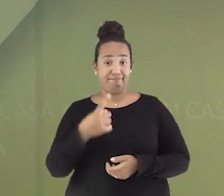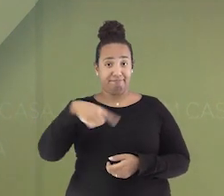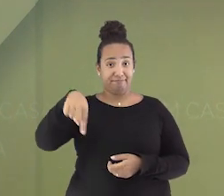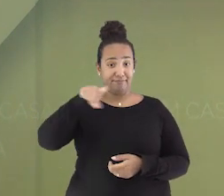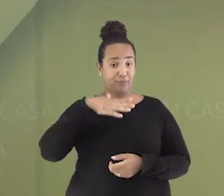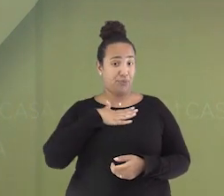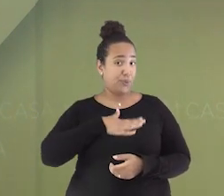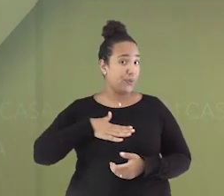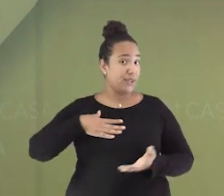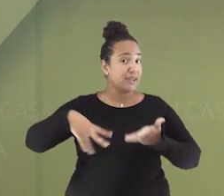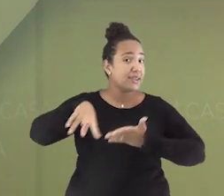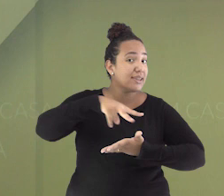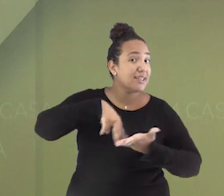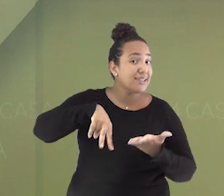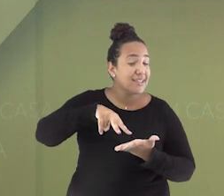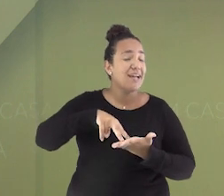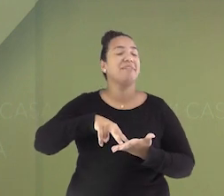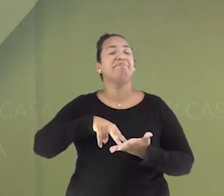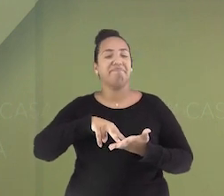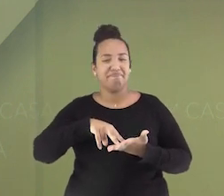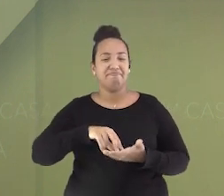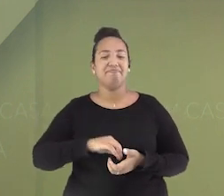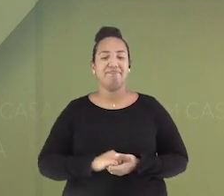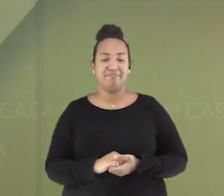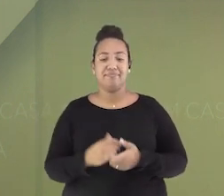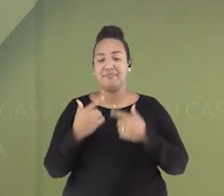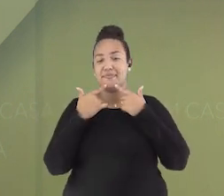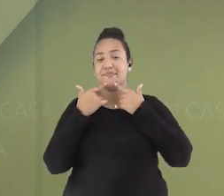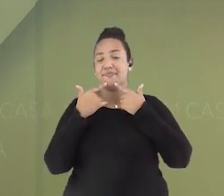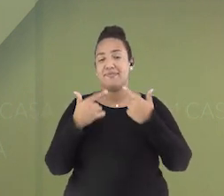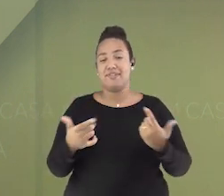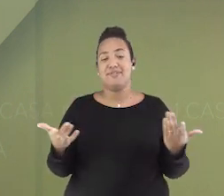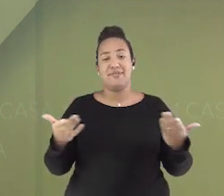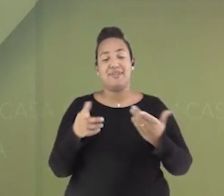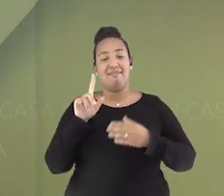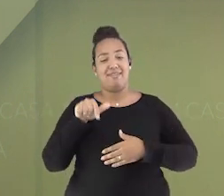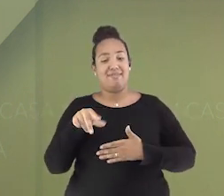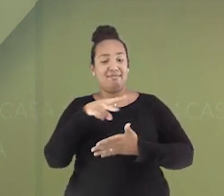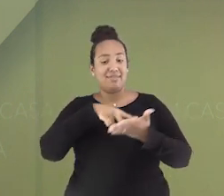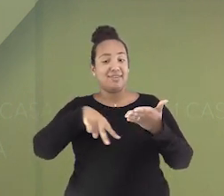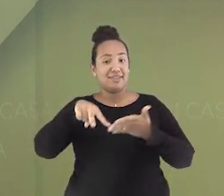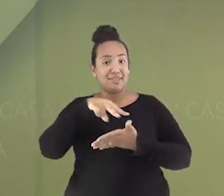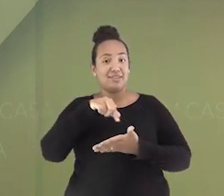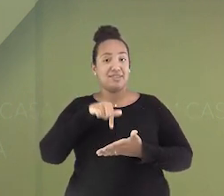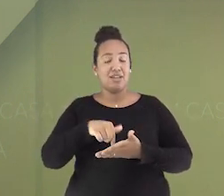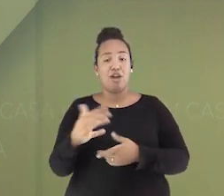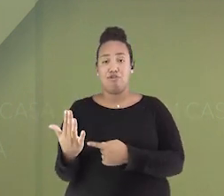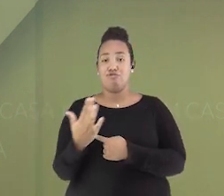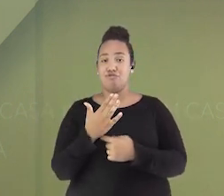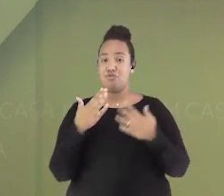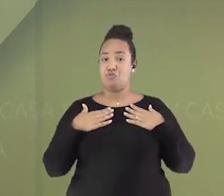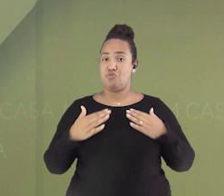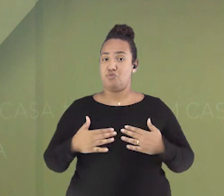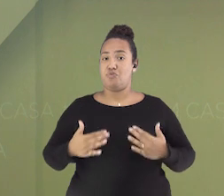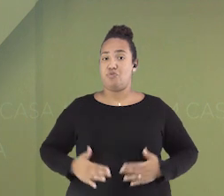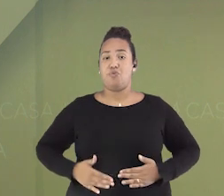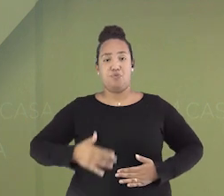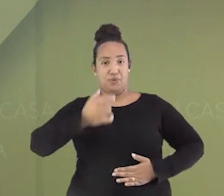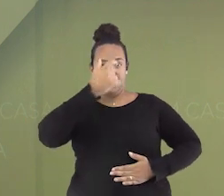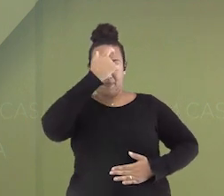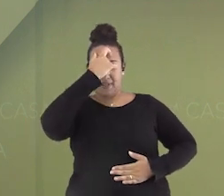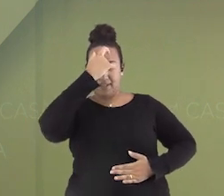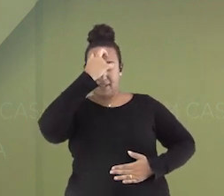de dançar? Aposto que a maioria, hein? A próxima linguagem é essa. A dança faz muito bem para o nosso corpo e para a